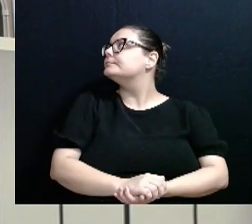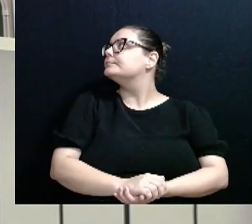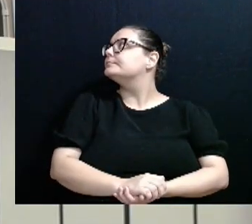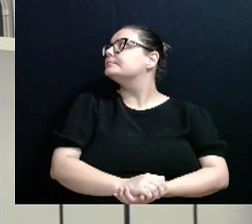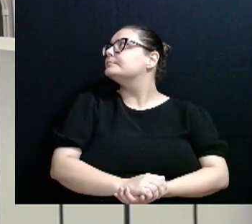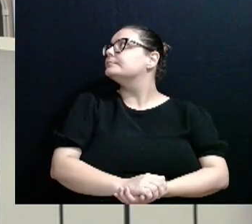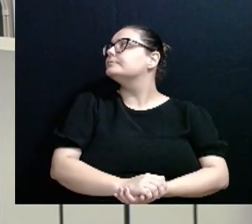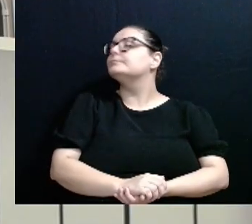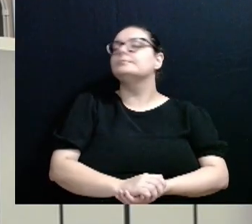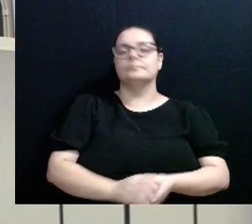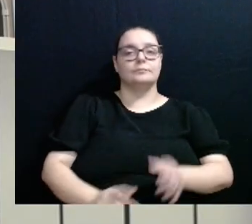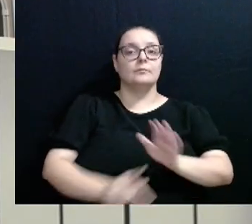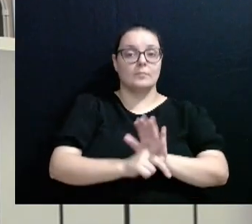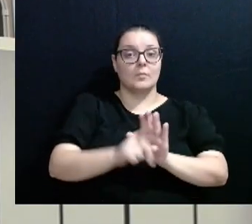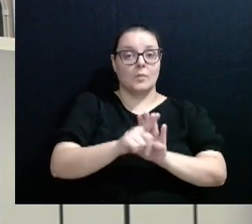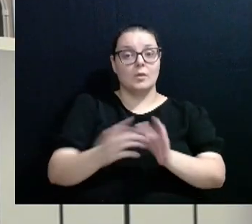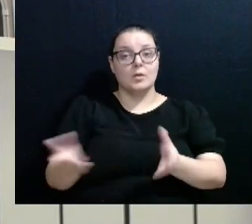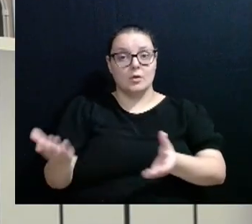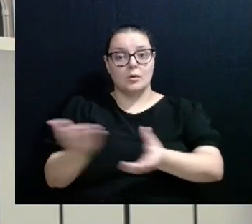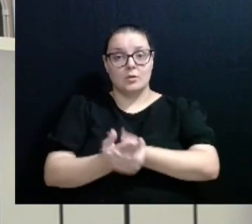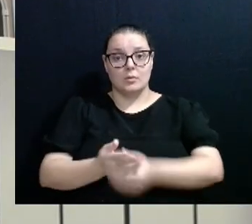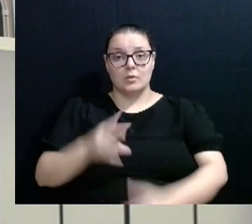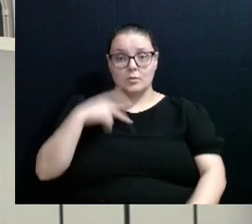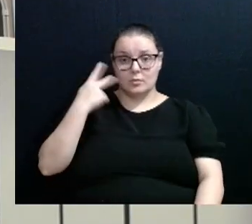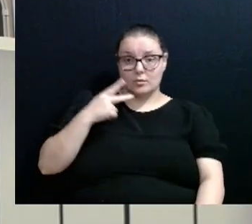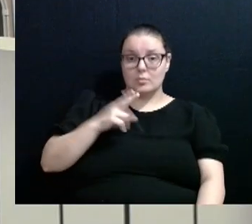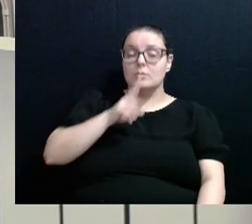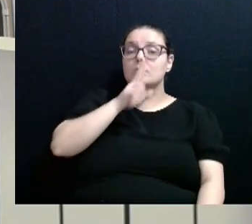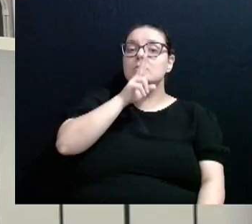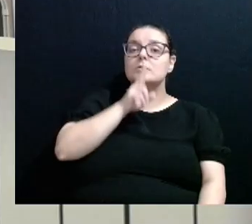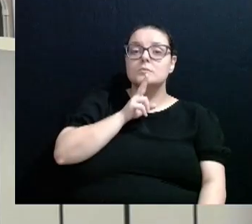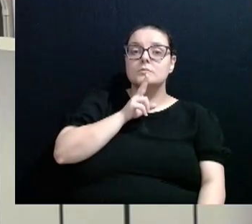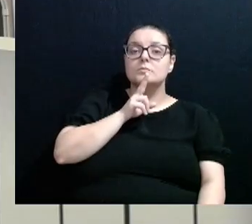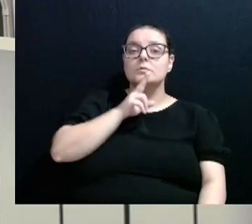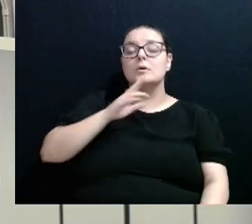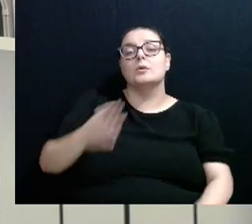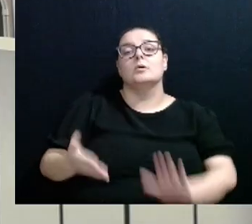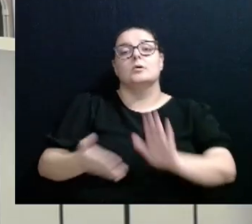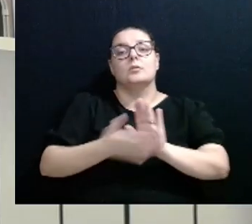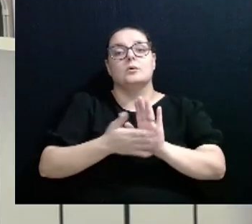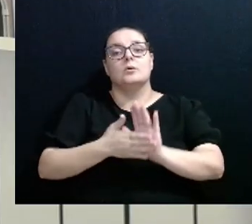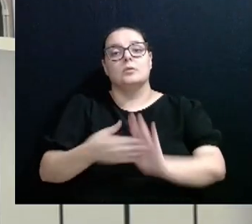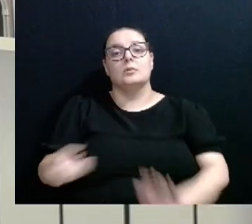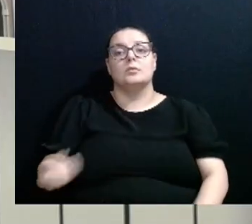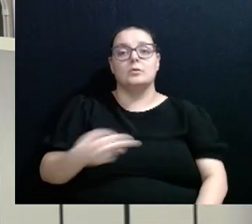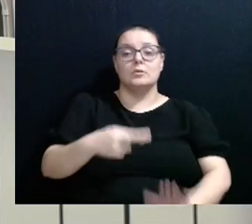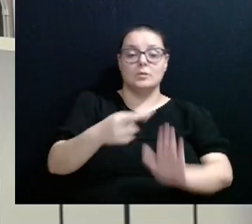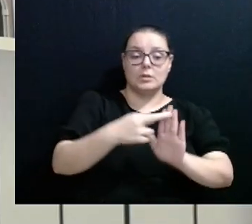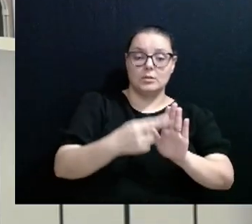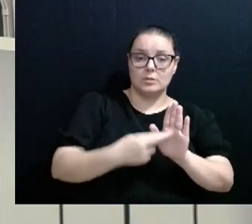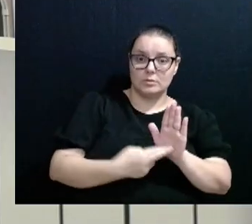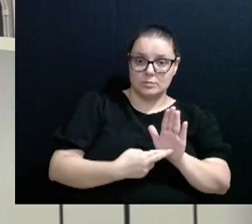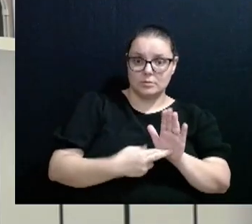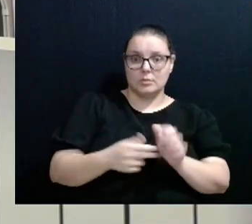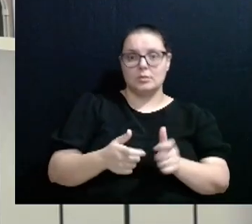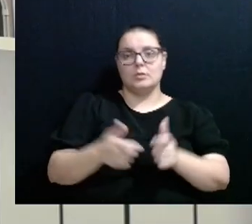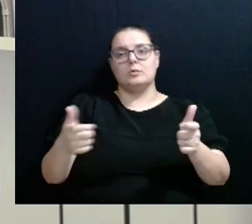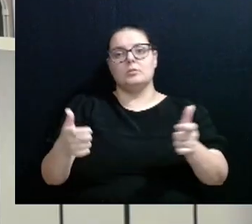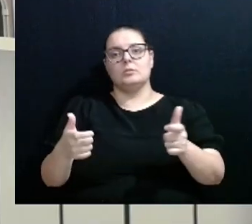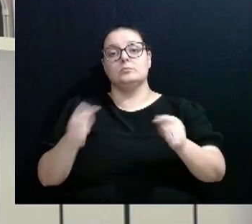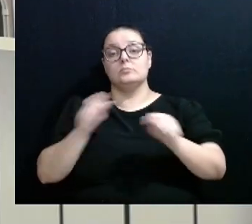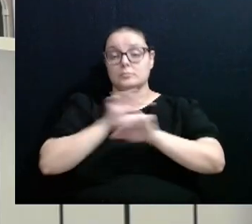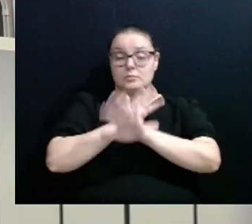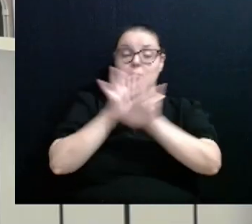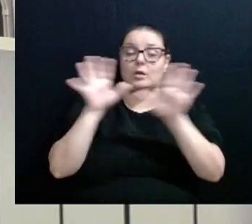Projeto de lei protocolado pelo vereador Nelson Osseri propõe novas regras para aumentar a transparência e